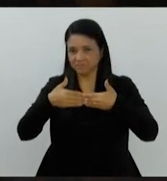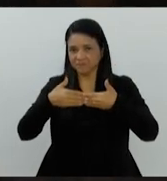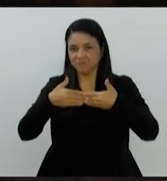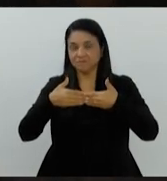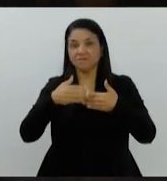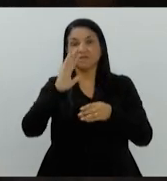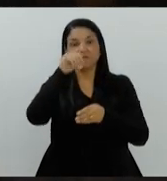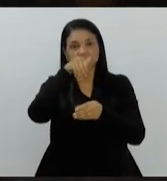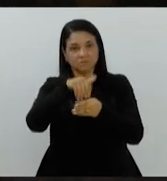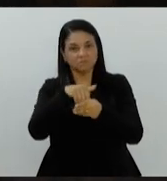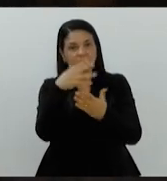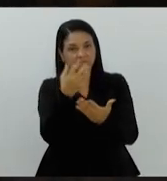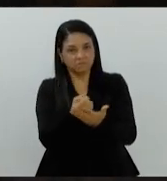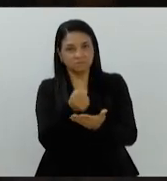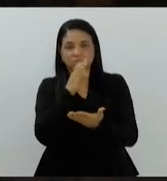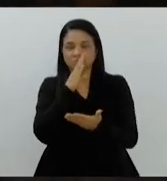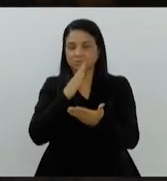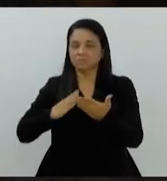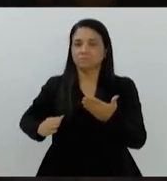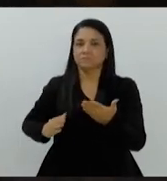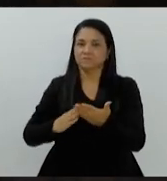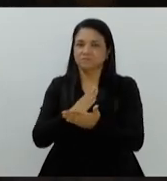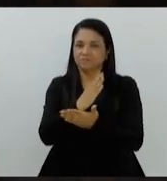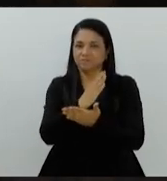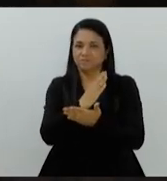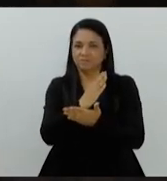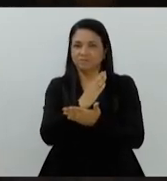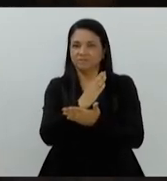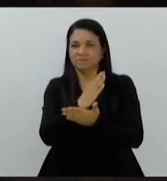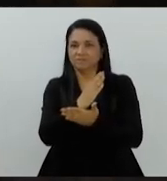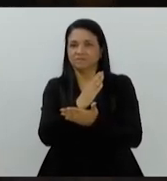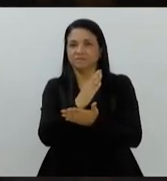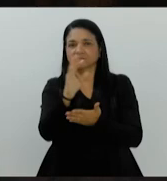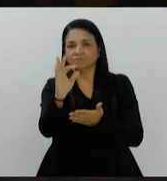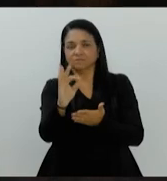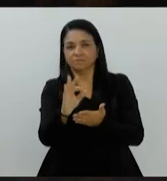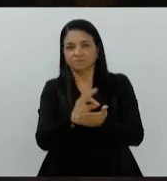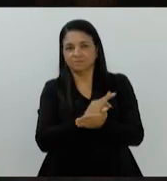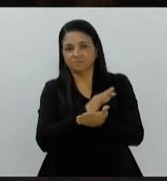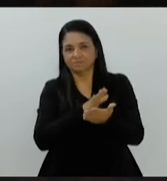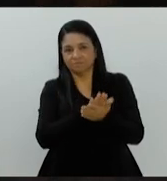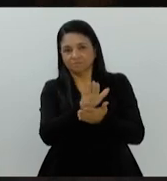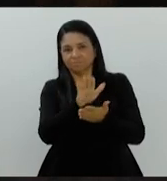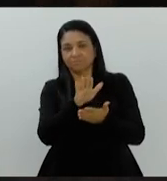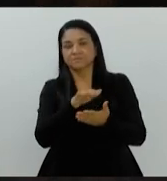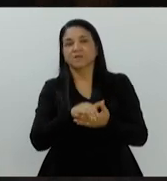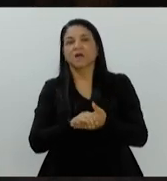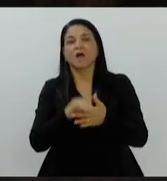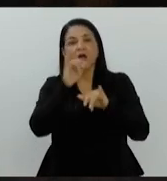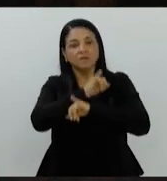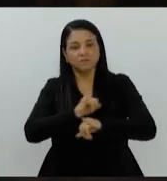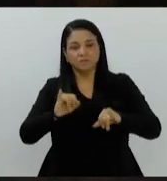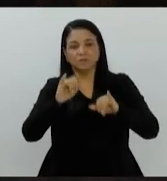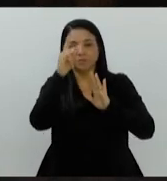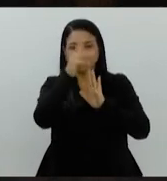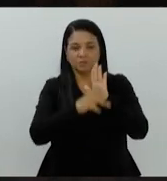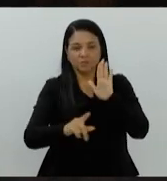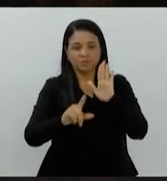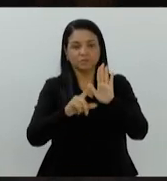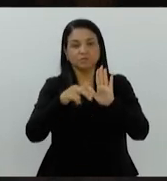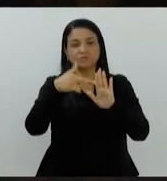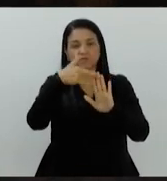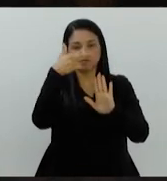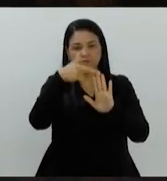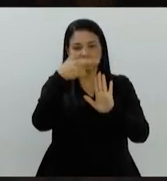Em votação, senhores que aprovam, permaneçam como estão. Aprovado, vai à promulgação. Anuncio o projeto de